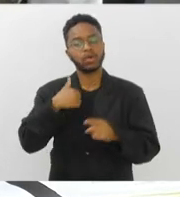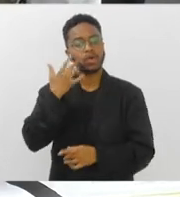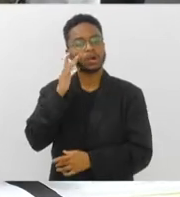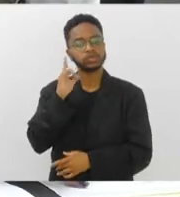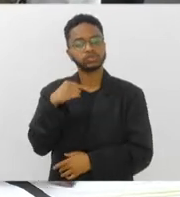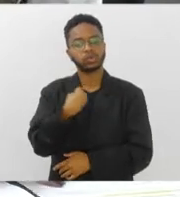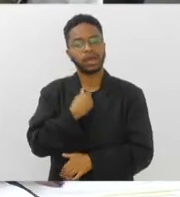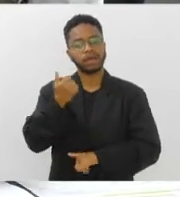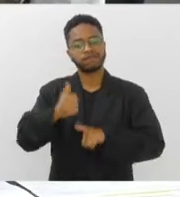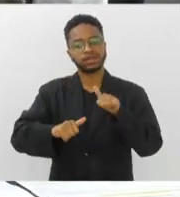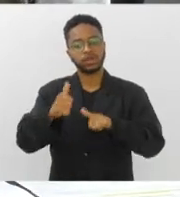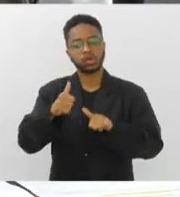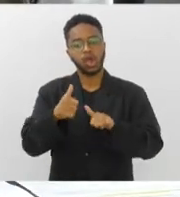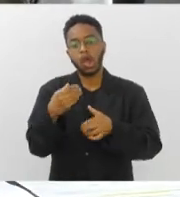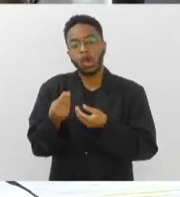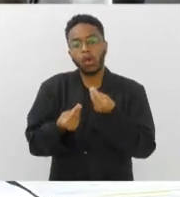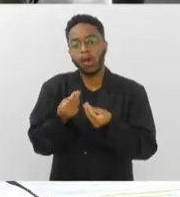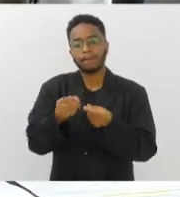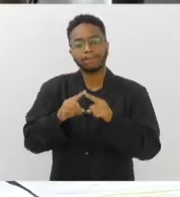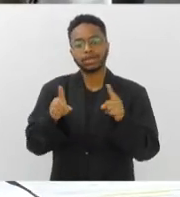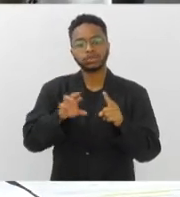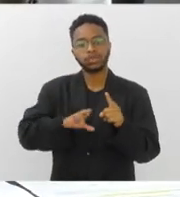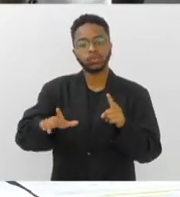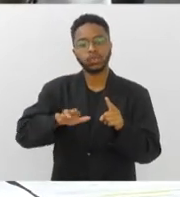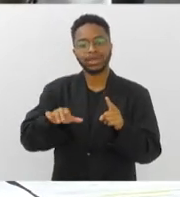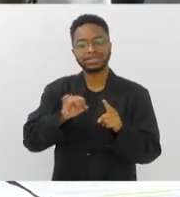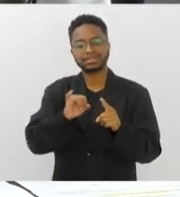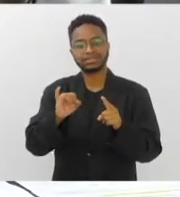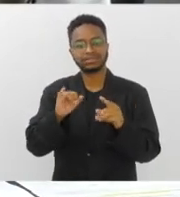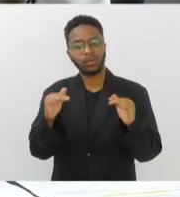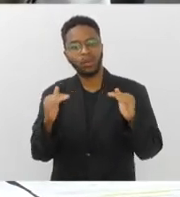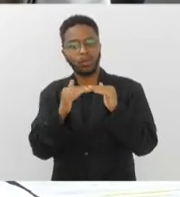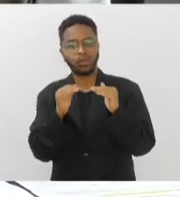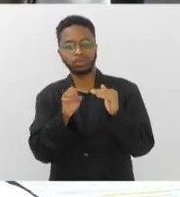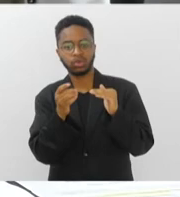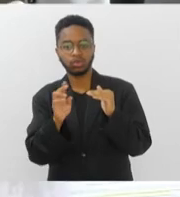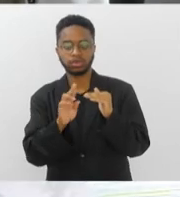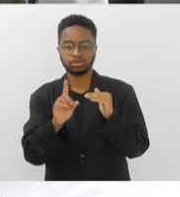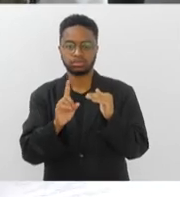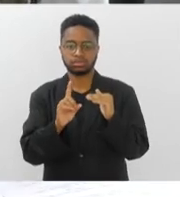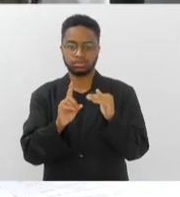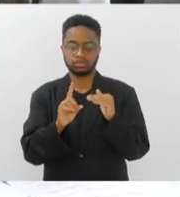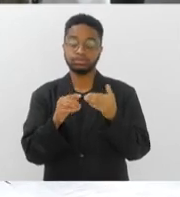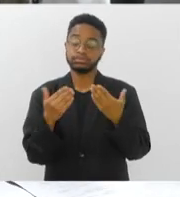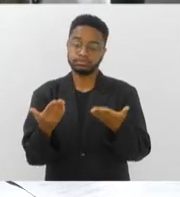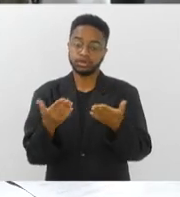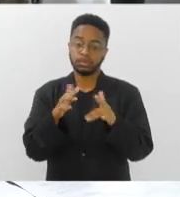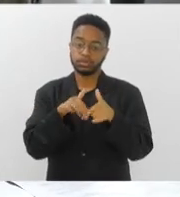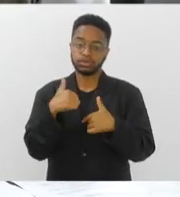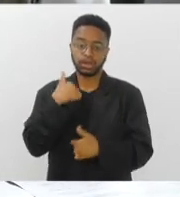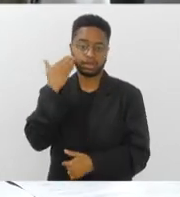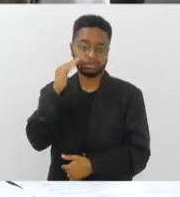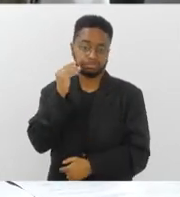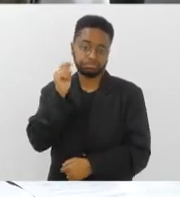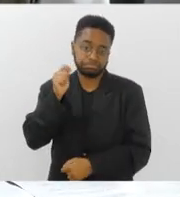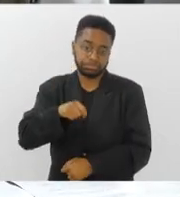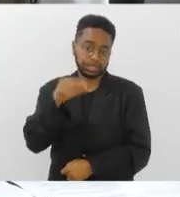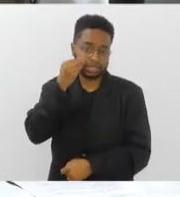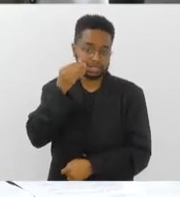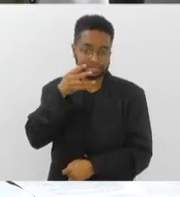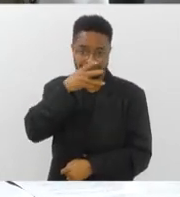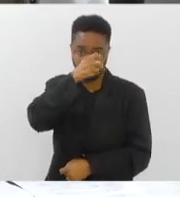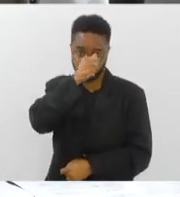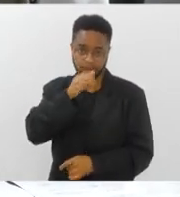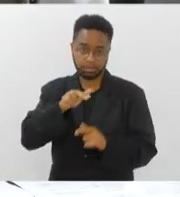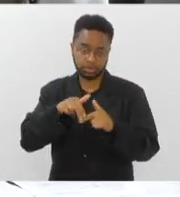e não mérito. Por isso, entendi no primeiro momento que daria para salvar o projeto por conta do